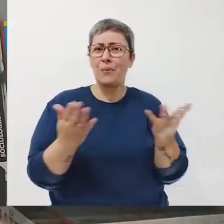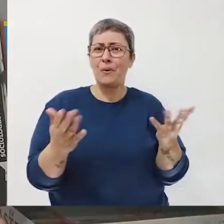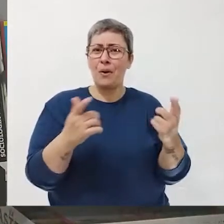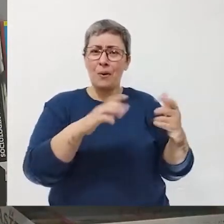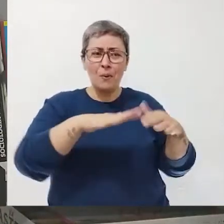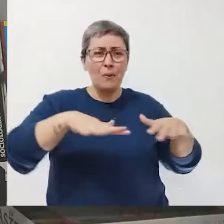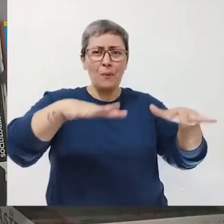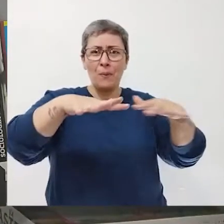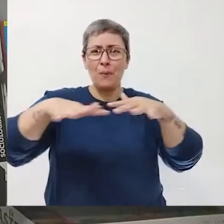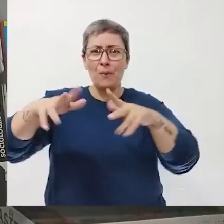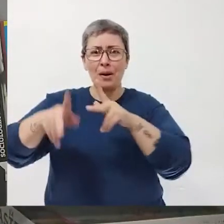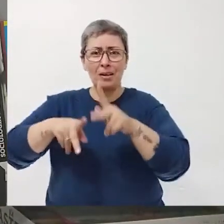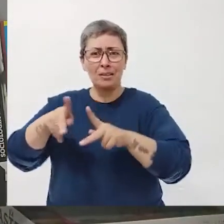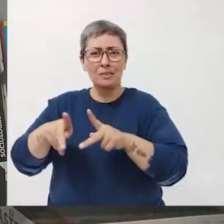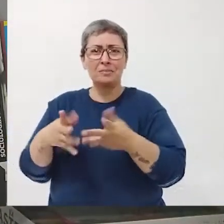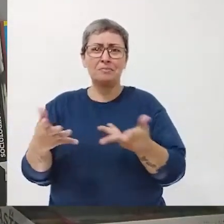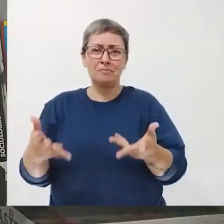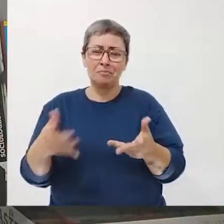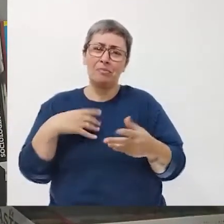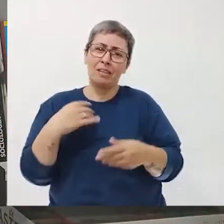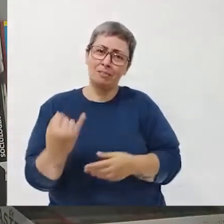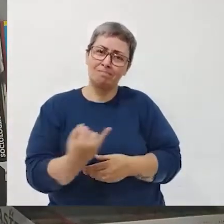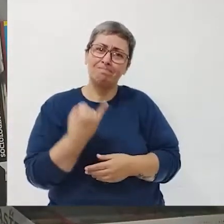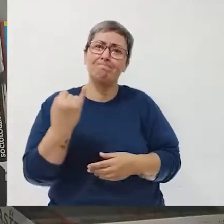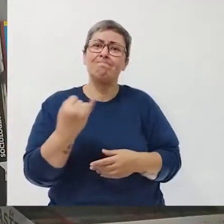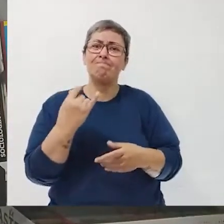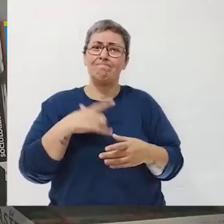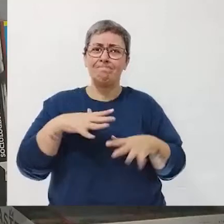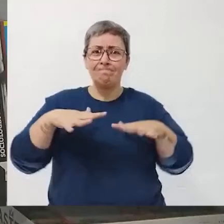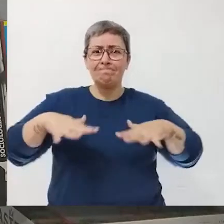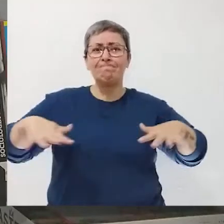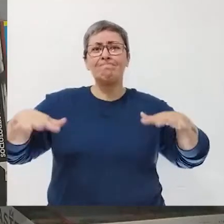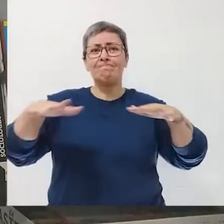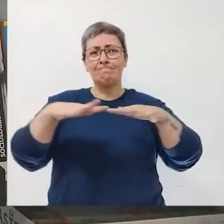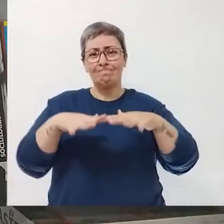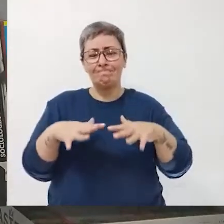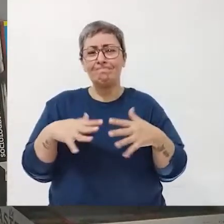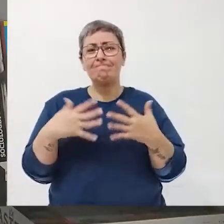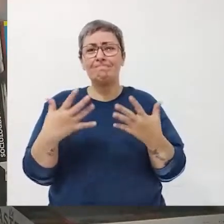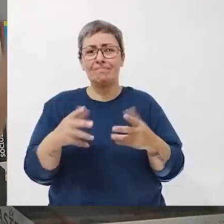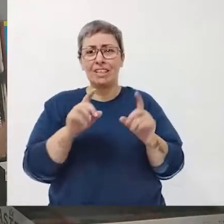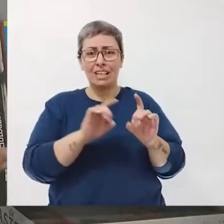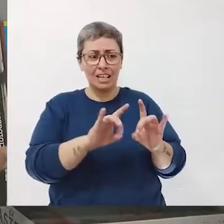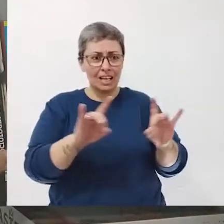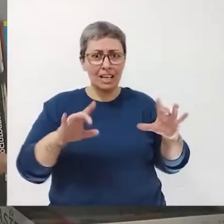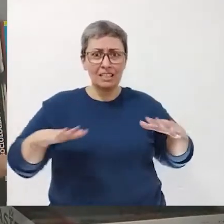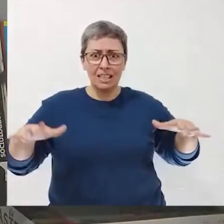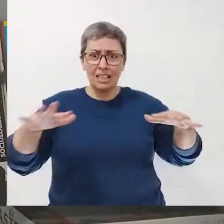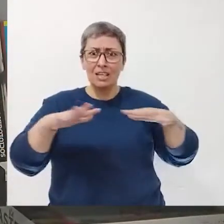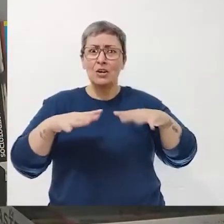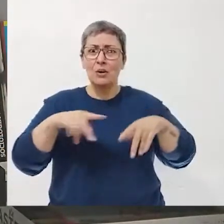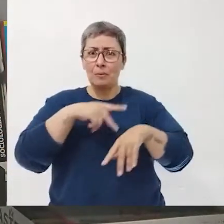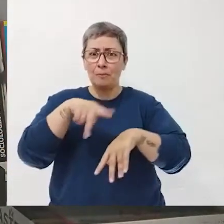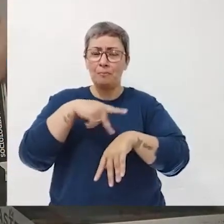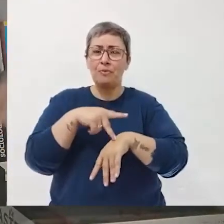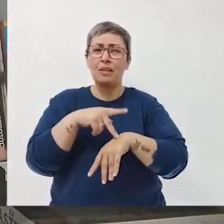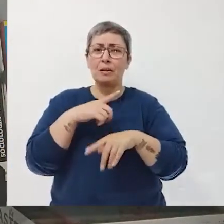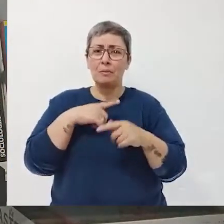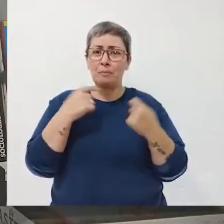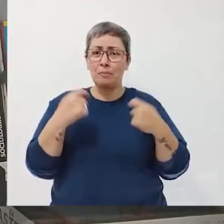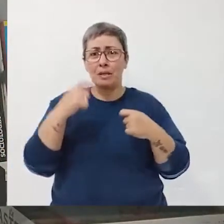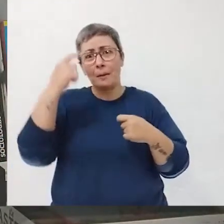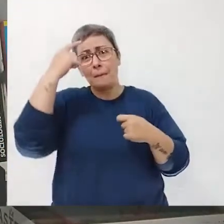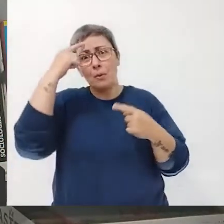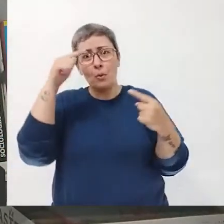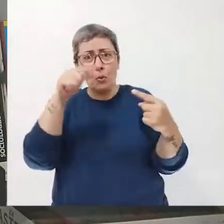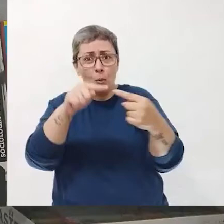pequenos povoados? É muito importante que as regiões, de cada região aqui do país, elas devem ser